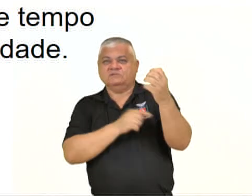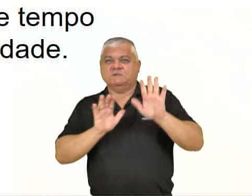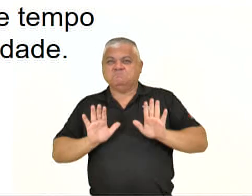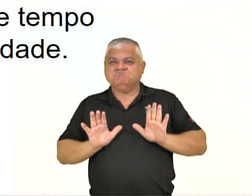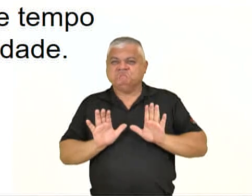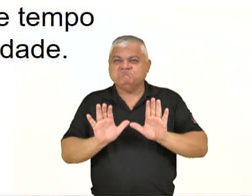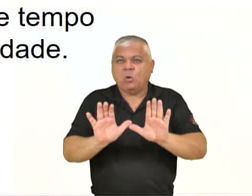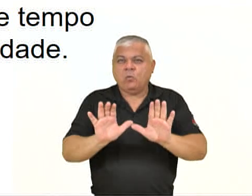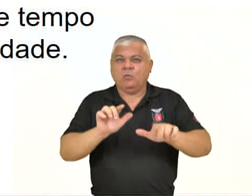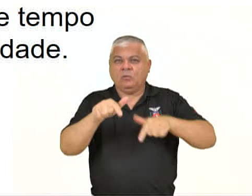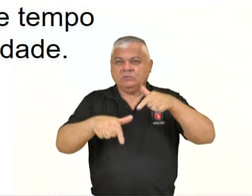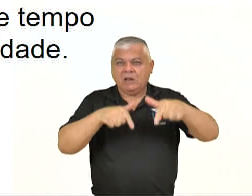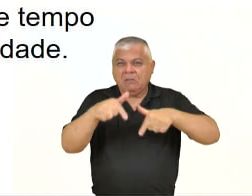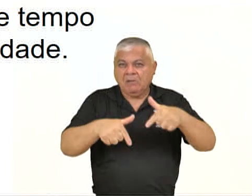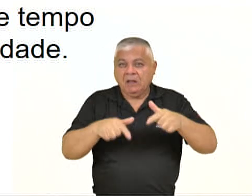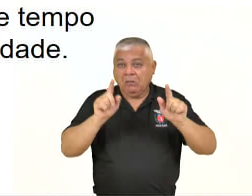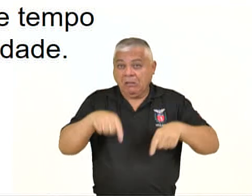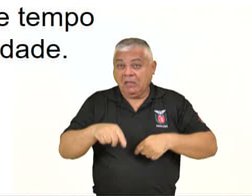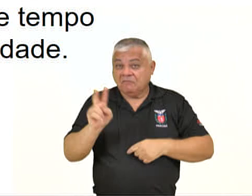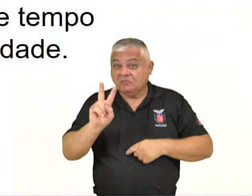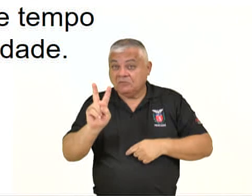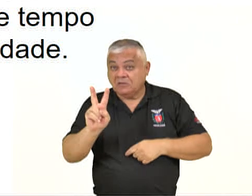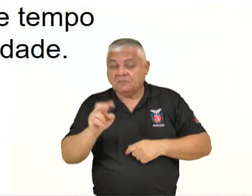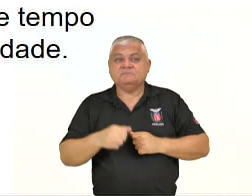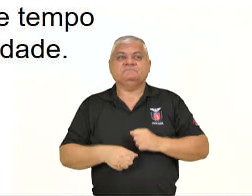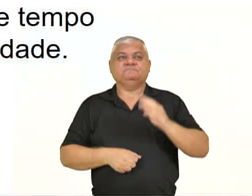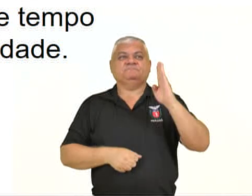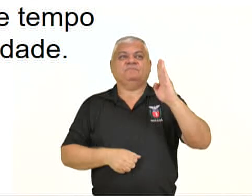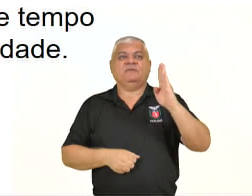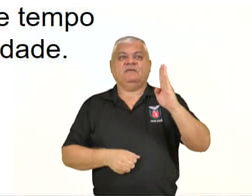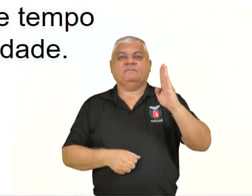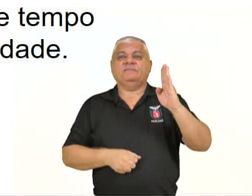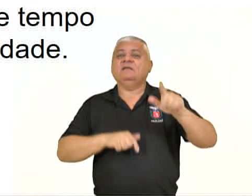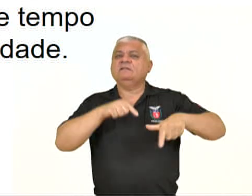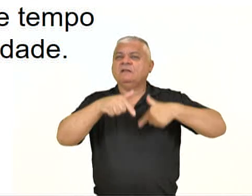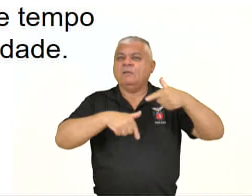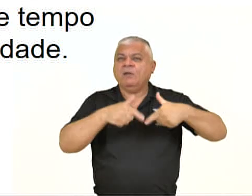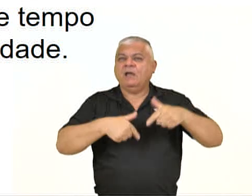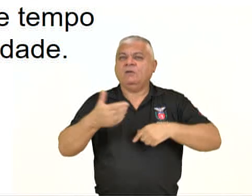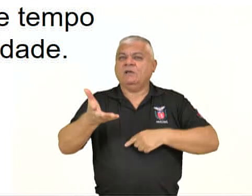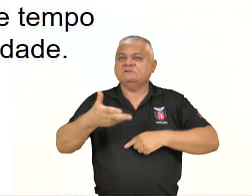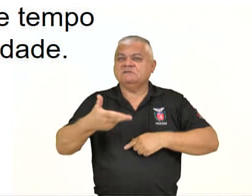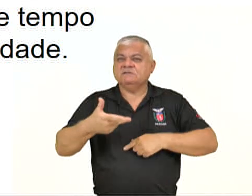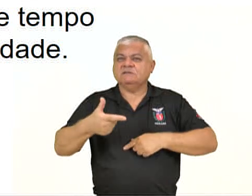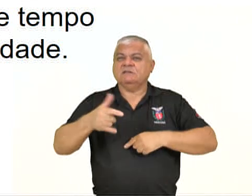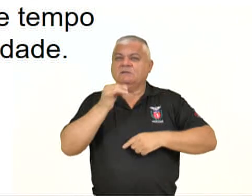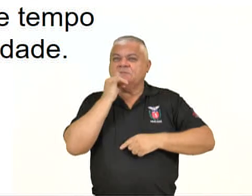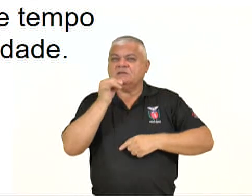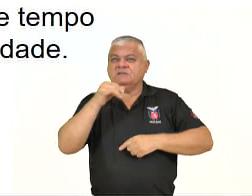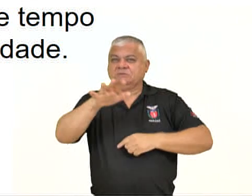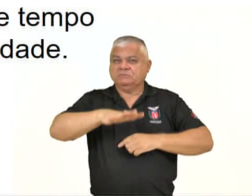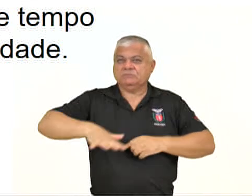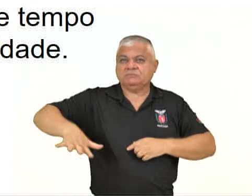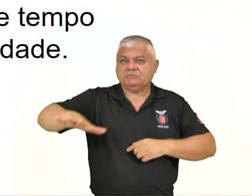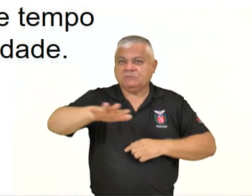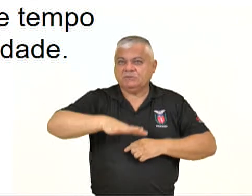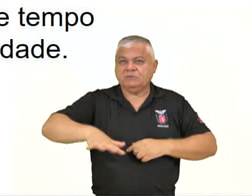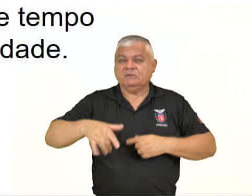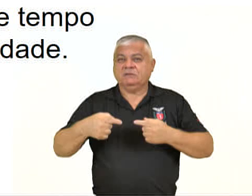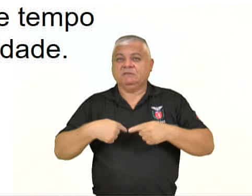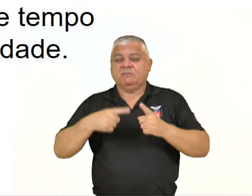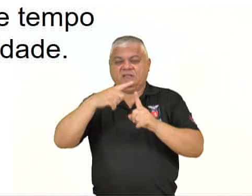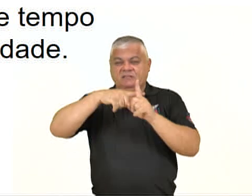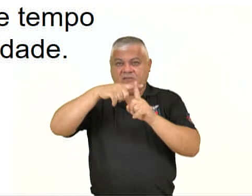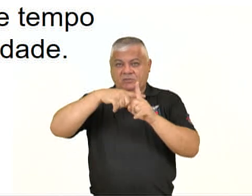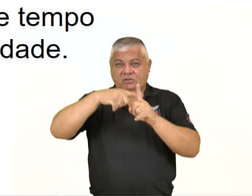e trabalho são apenas grandezas vetoriais. B. Trabalho, aceleração, campo magnético, força centrípeta e temperatura